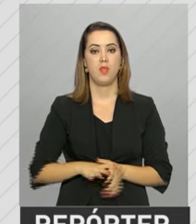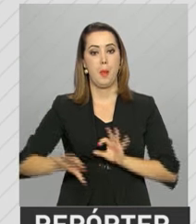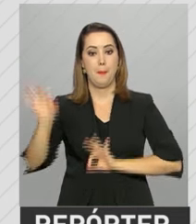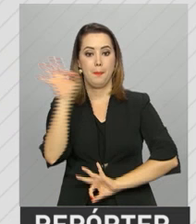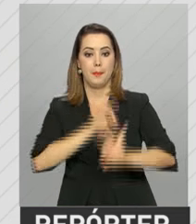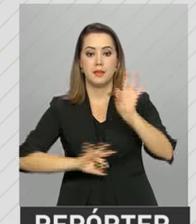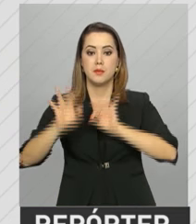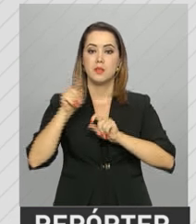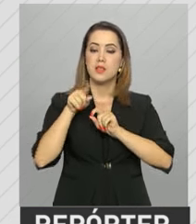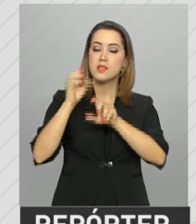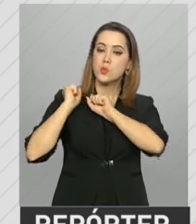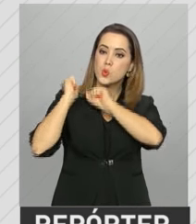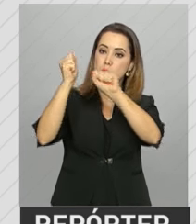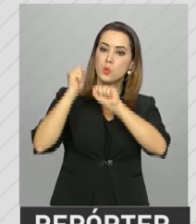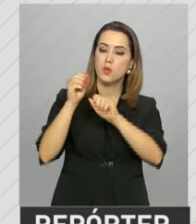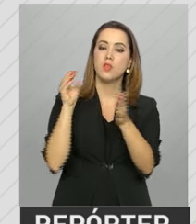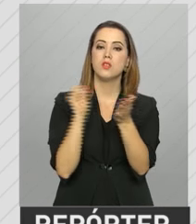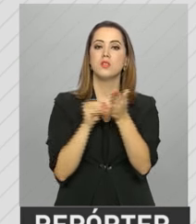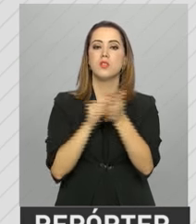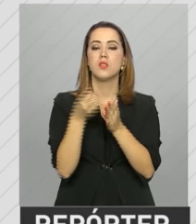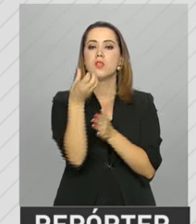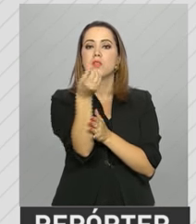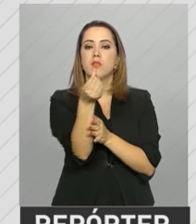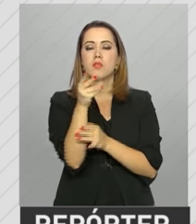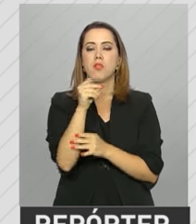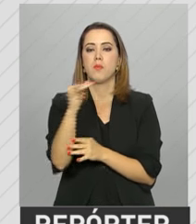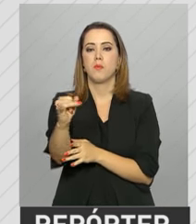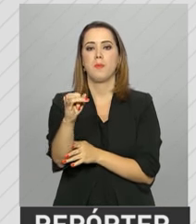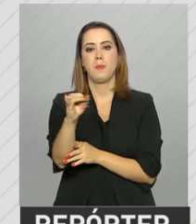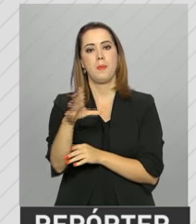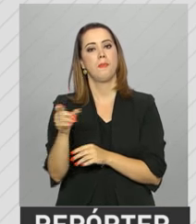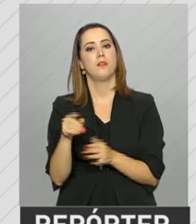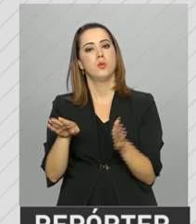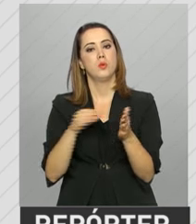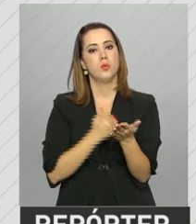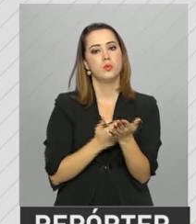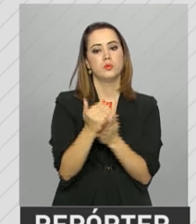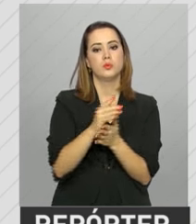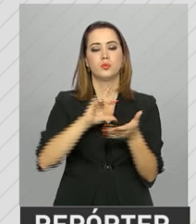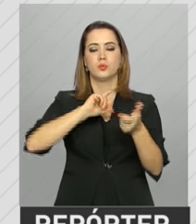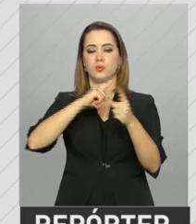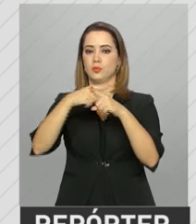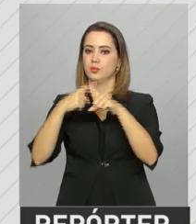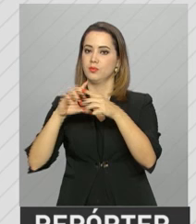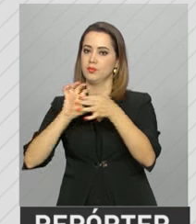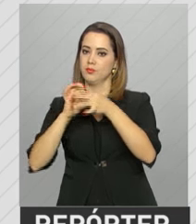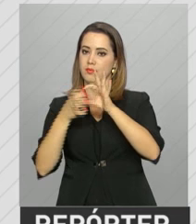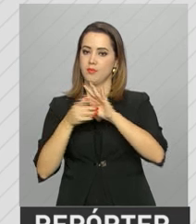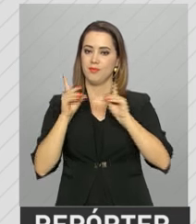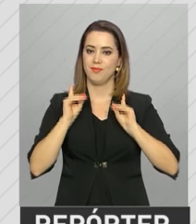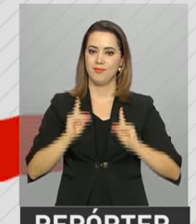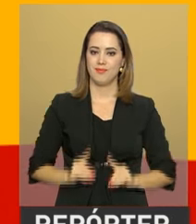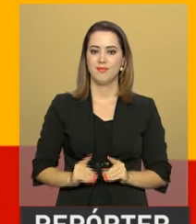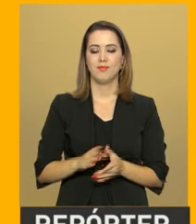Prepare a sua torcida. Faltam 6 dias para os Jogos Paralímpicos Rio